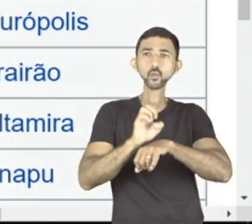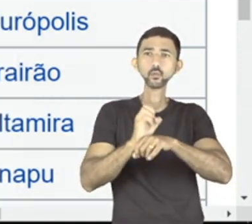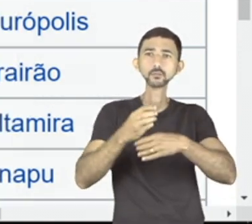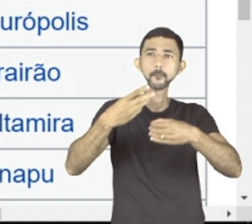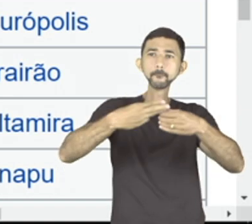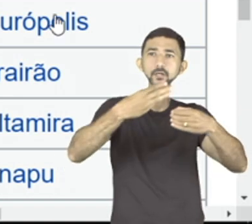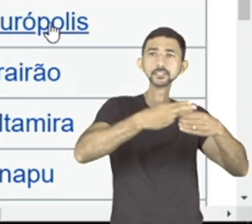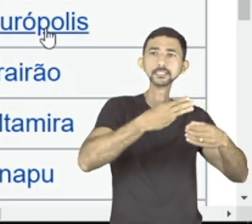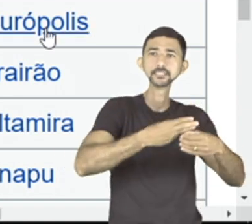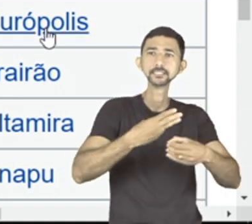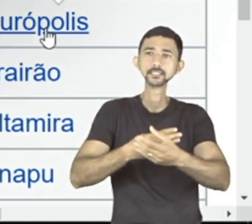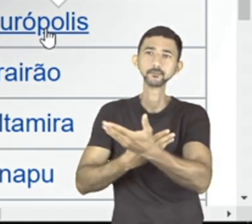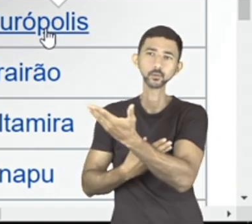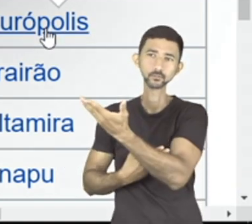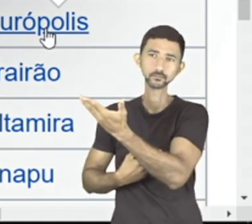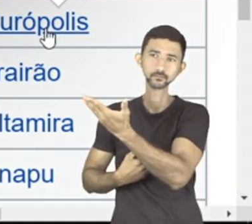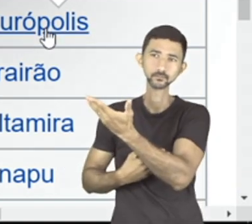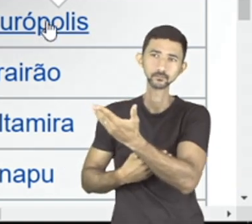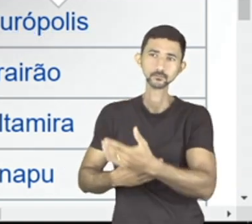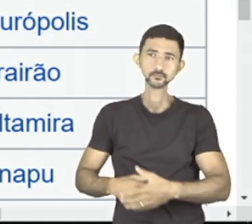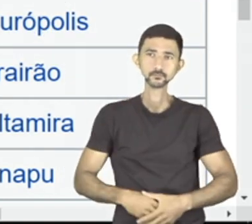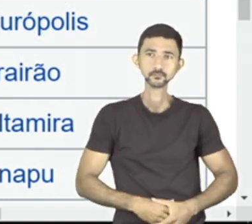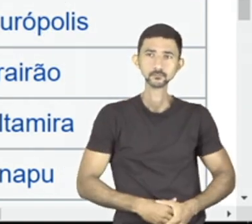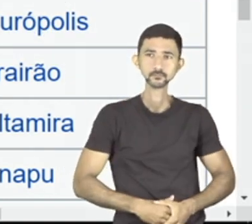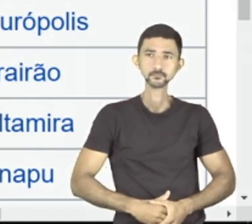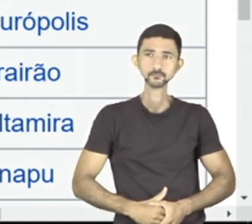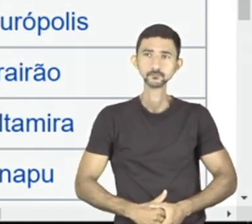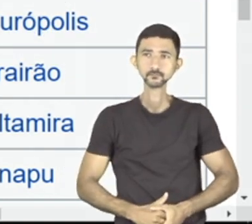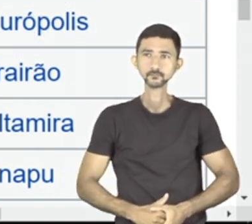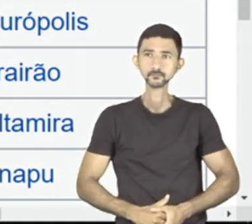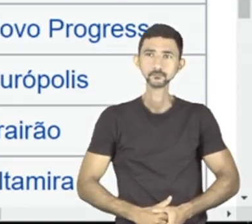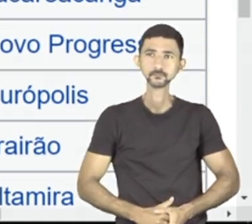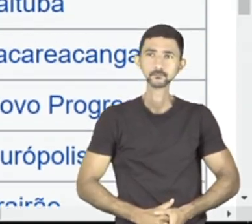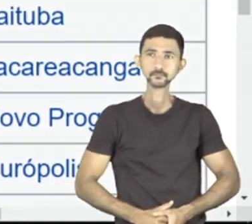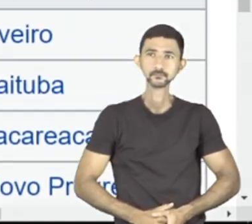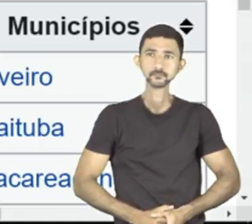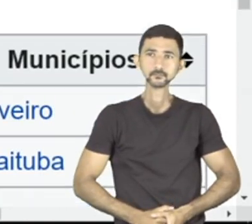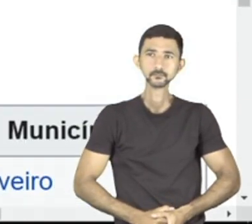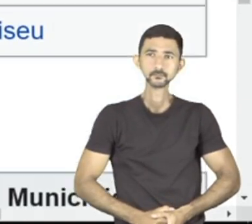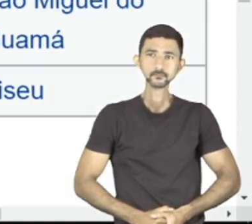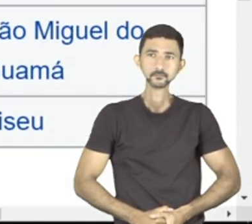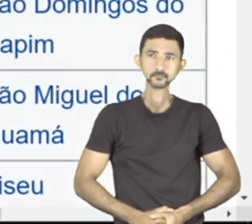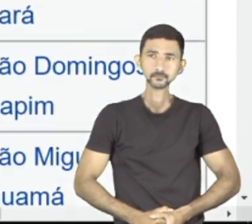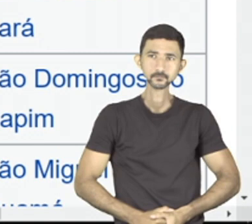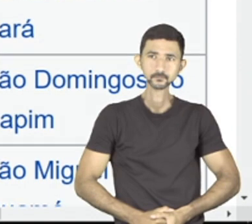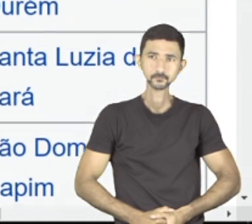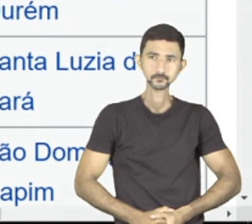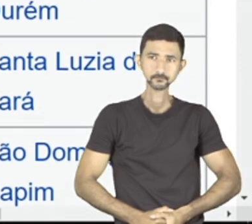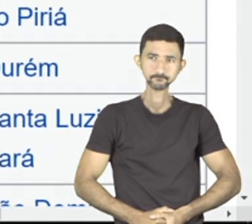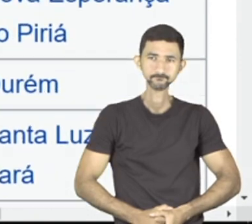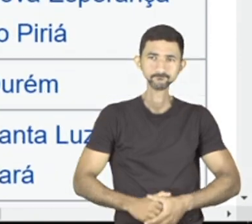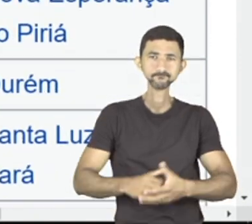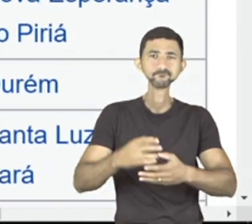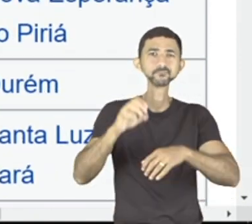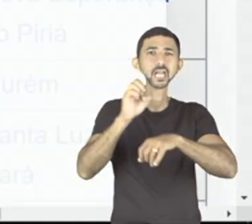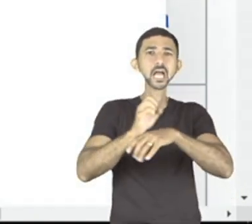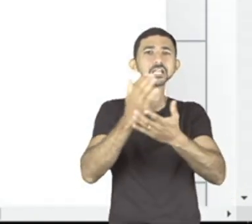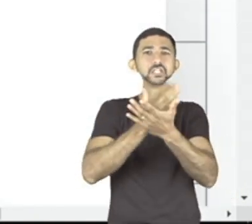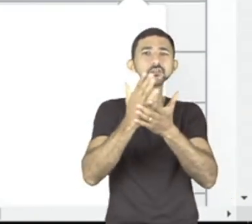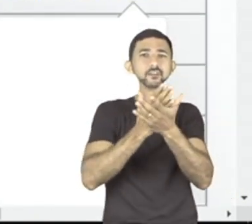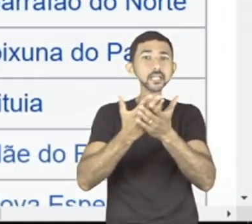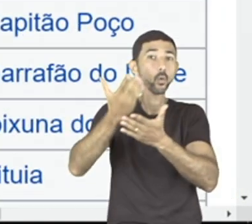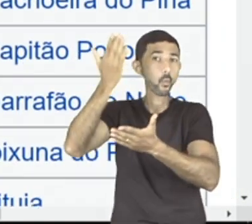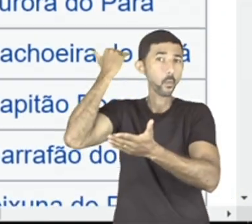os municípios compunham as micro-regiões, tá bom? Essa era a divisão antiga, tá? Do Pará,